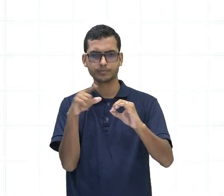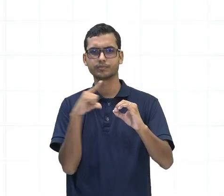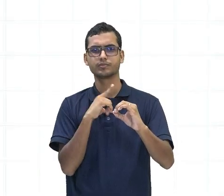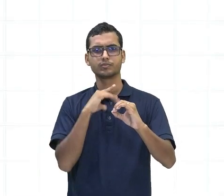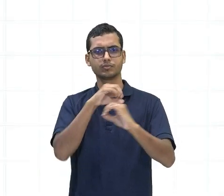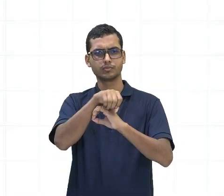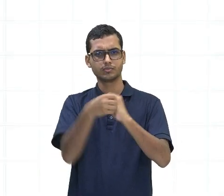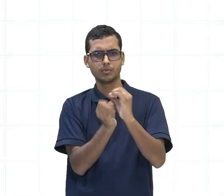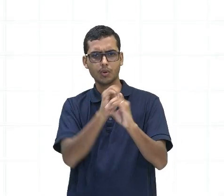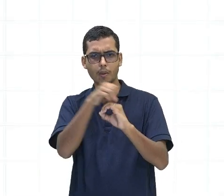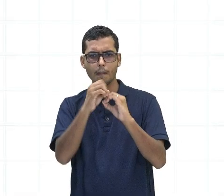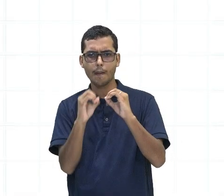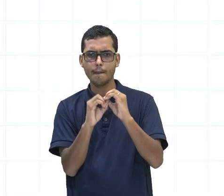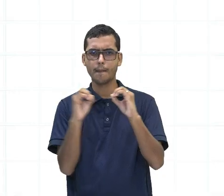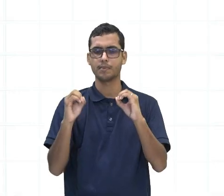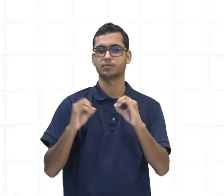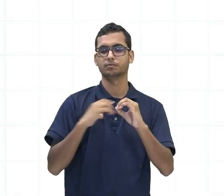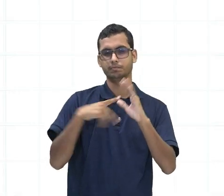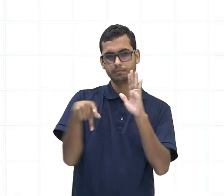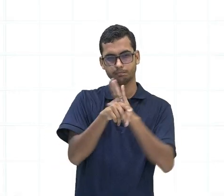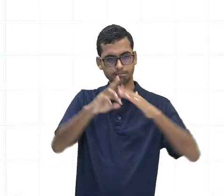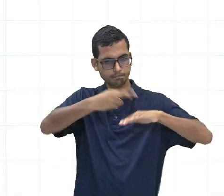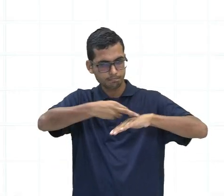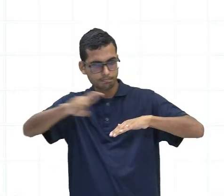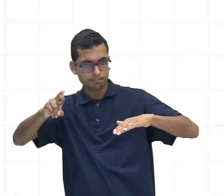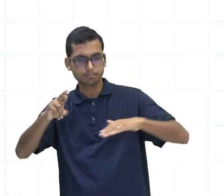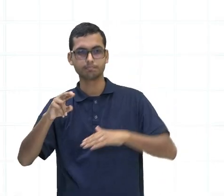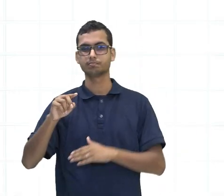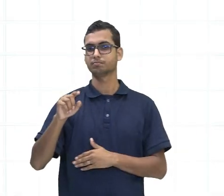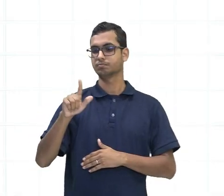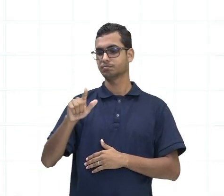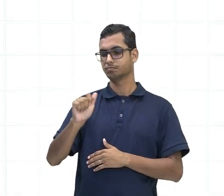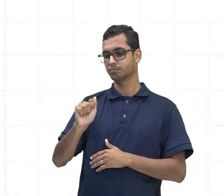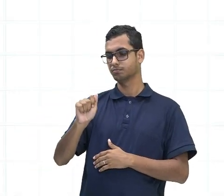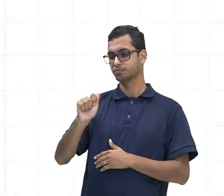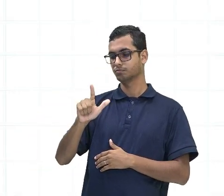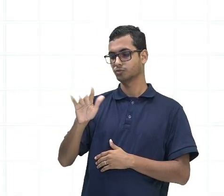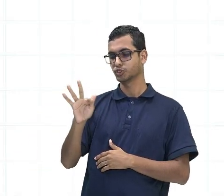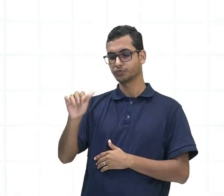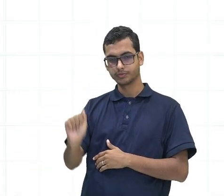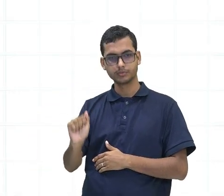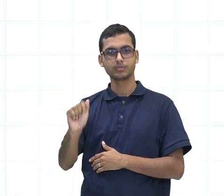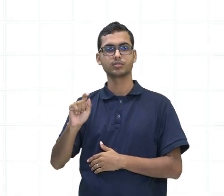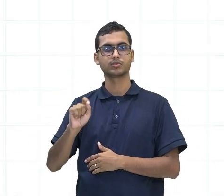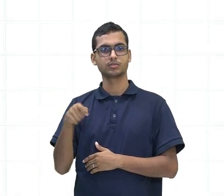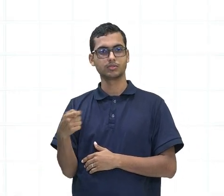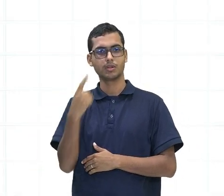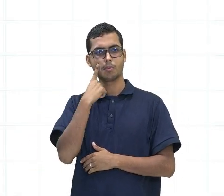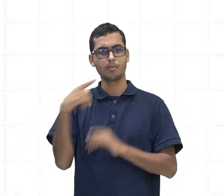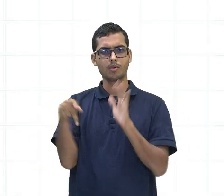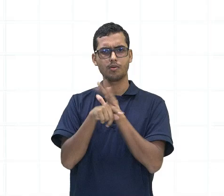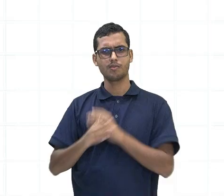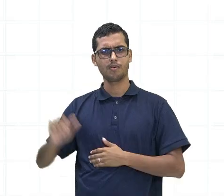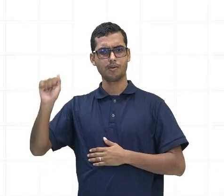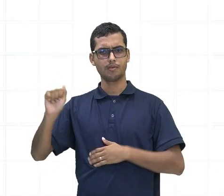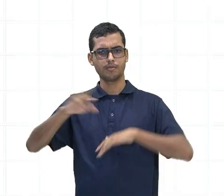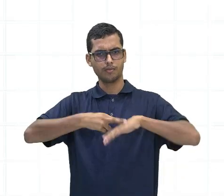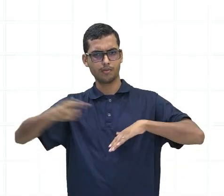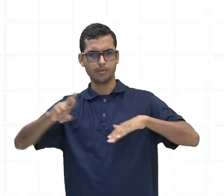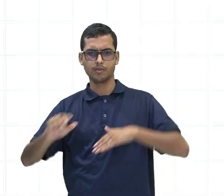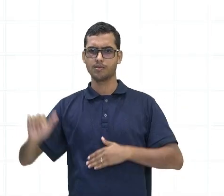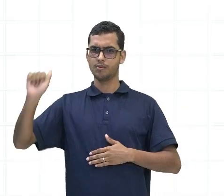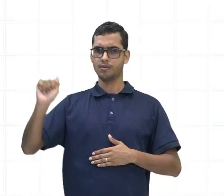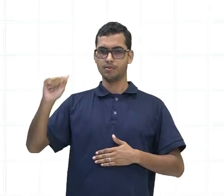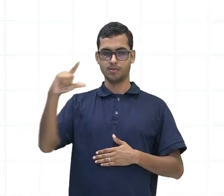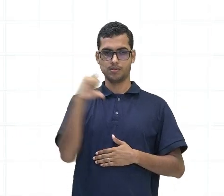partes desse núcleo. No caso da radiação alfa que nós estamos vendo aí, ela é formada por 2 nêutrons e